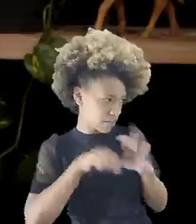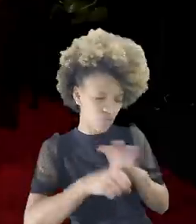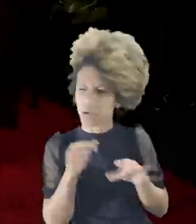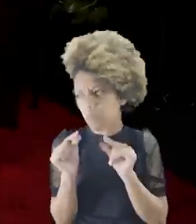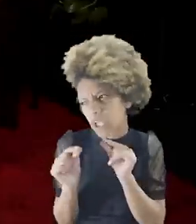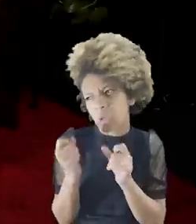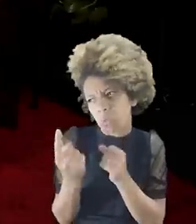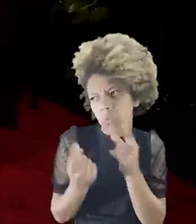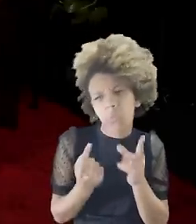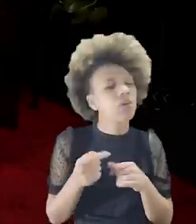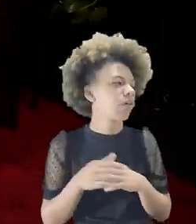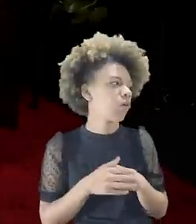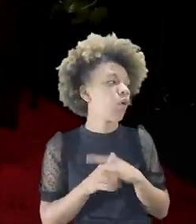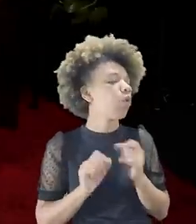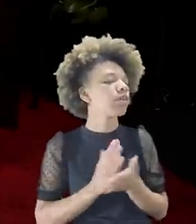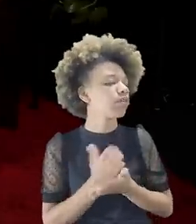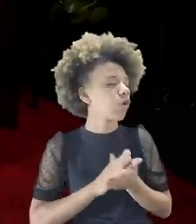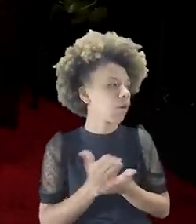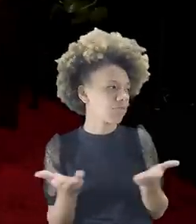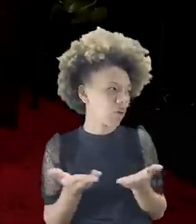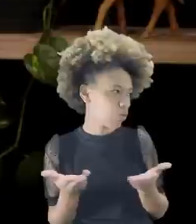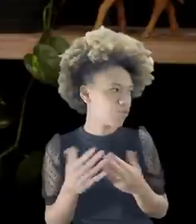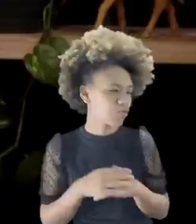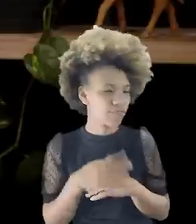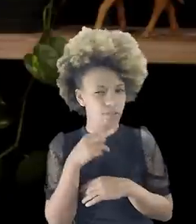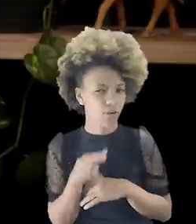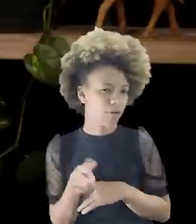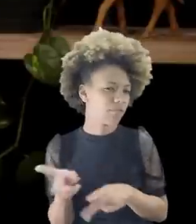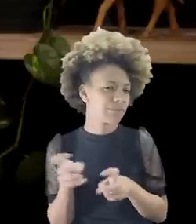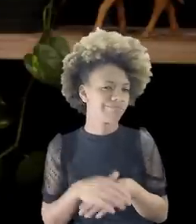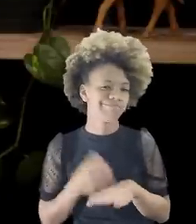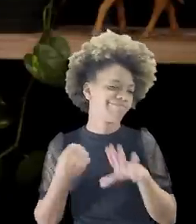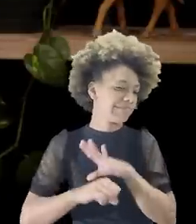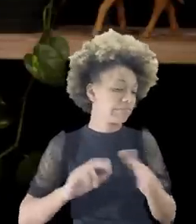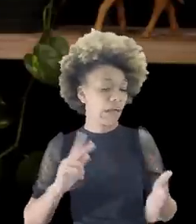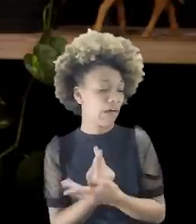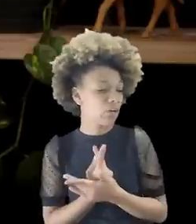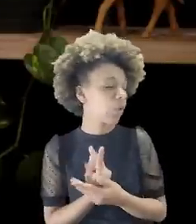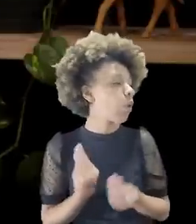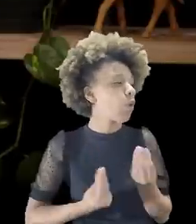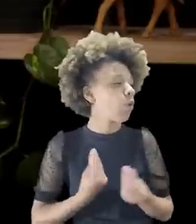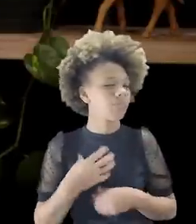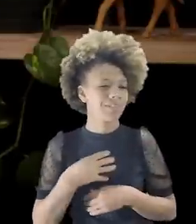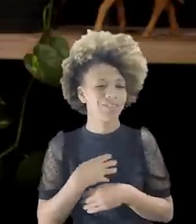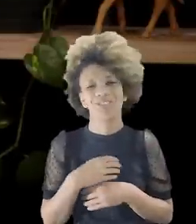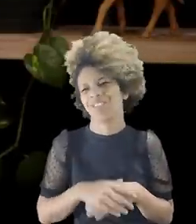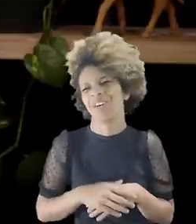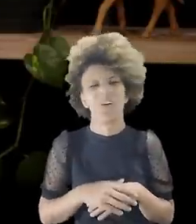pouquinho de vez em quando o que te incomoda hoje assim tipo você não tô mais acertando a cesta como é que você